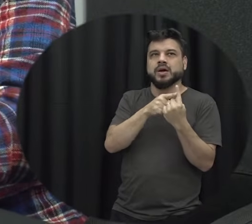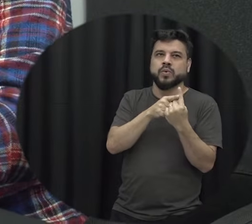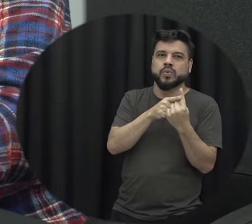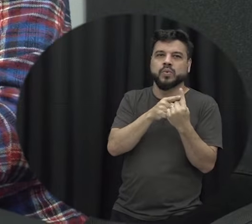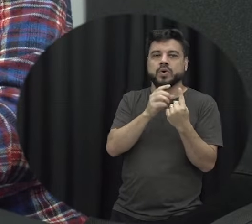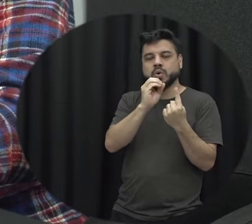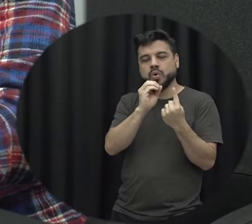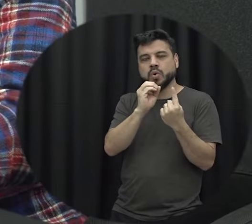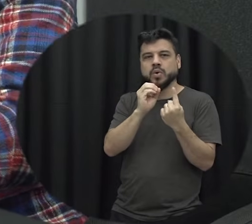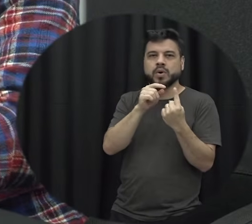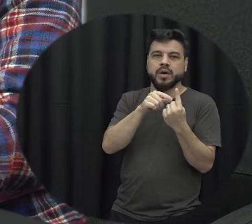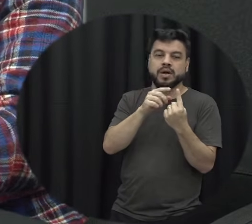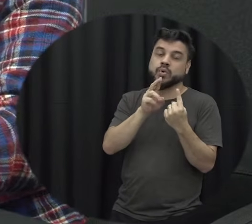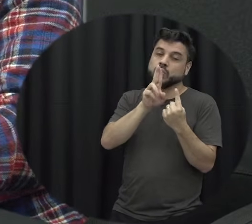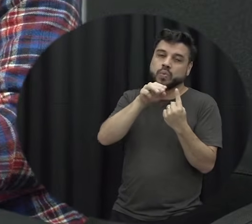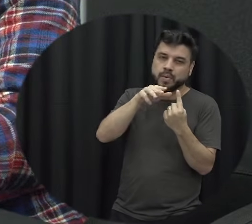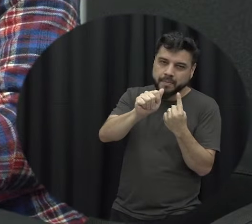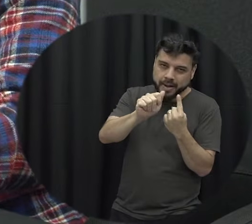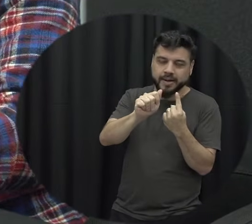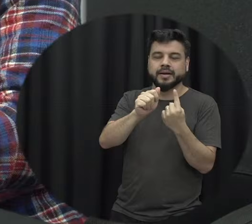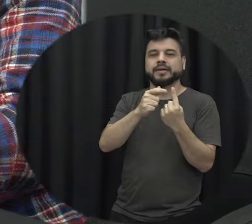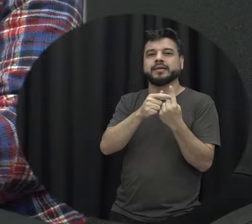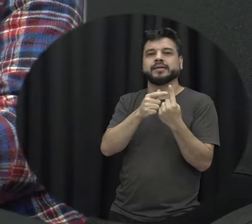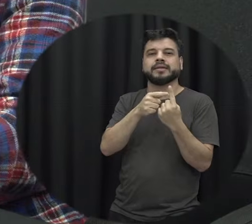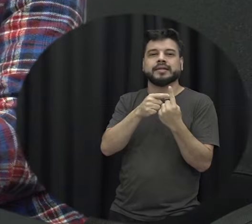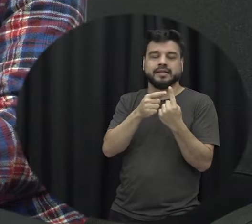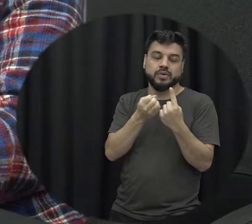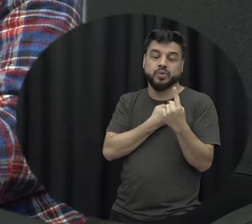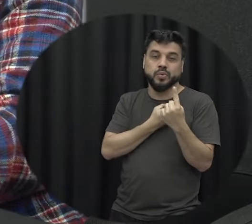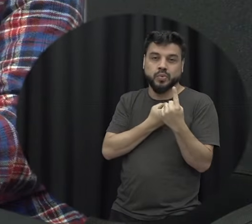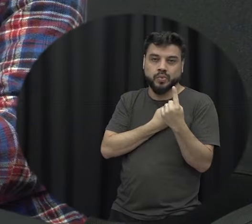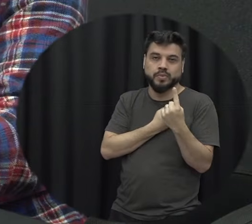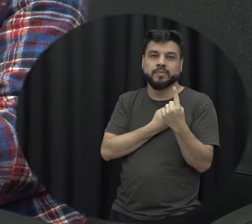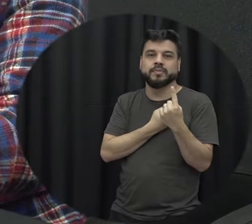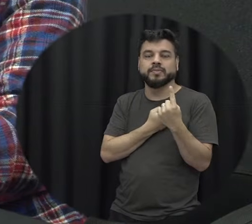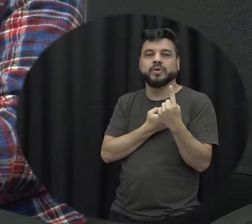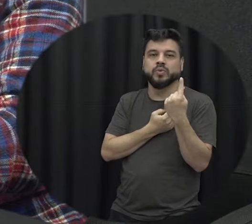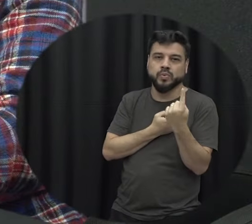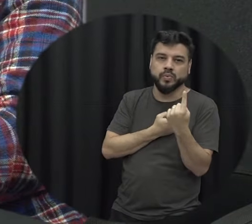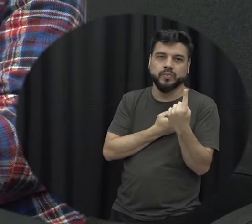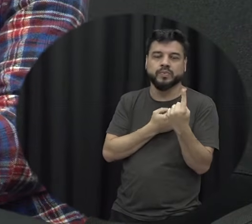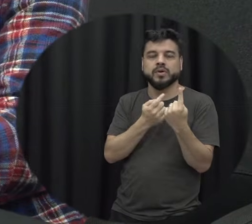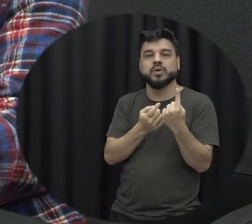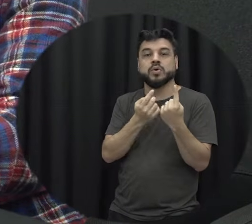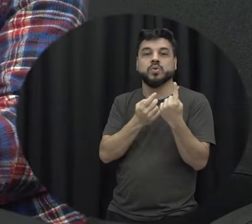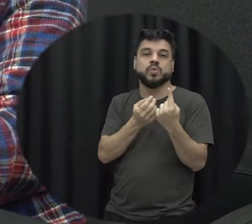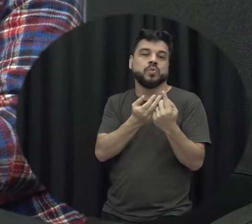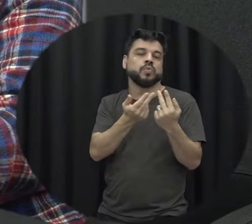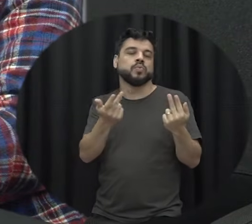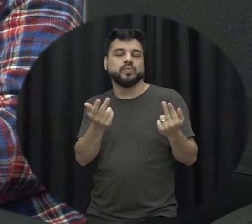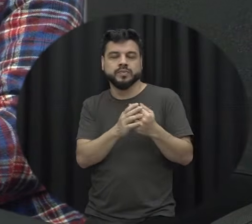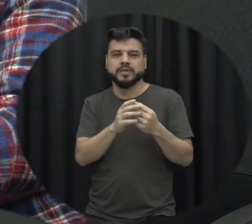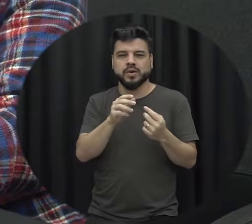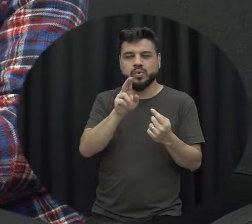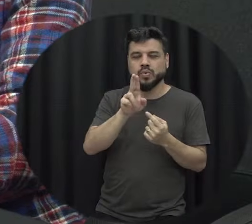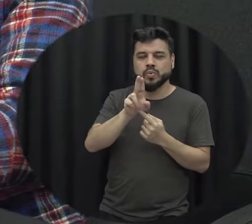e o uma, e o número, né, singular e plural, 1 e uns, ou uma e